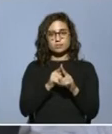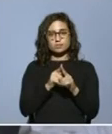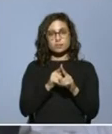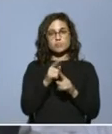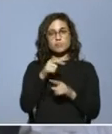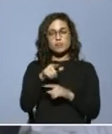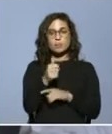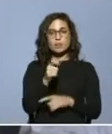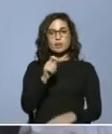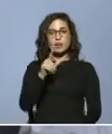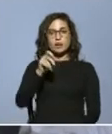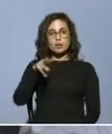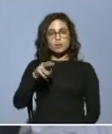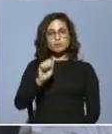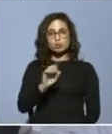Belém de Judá,